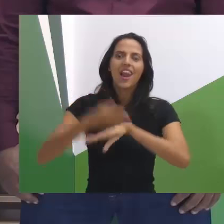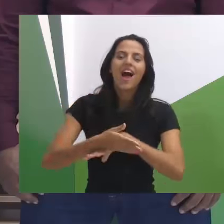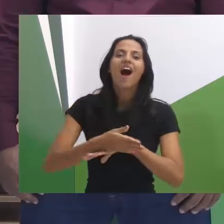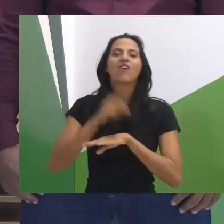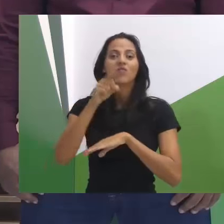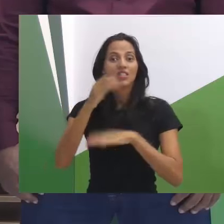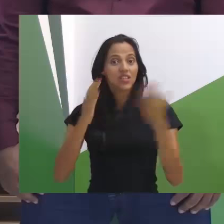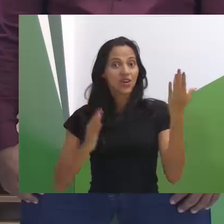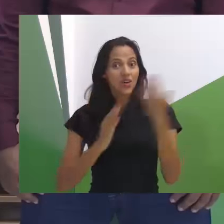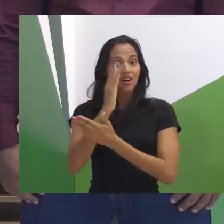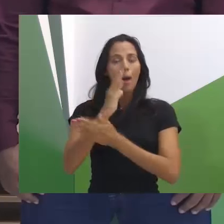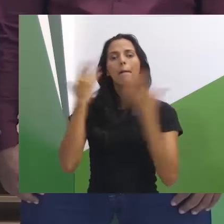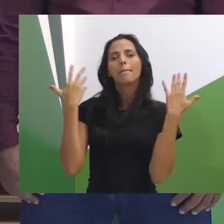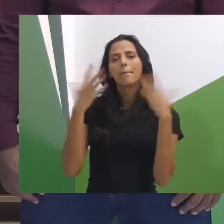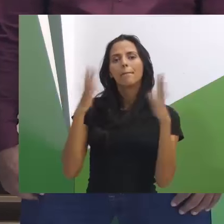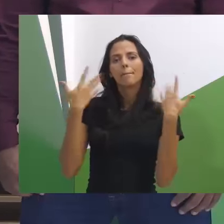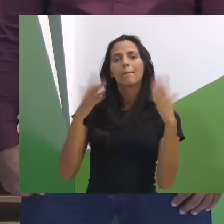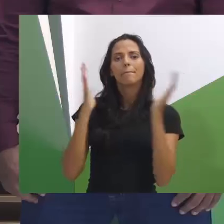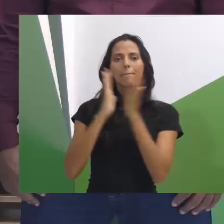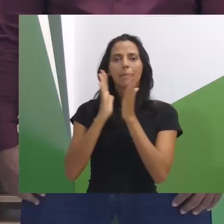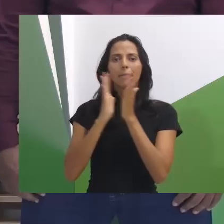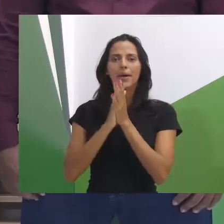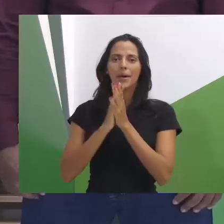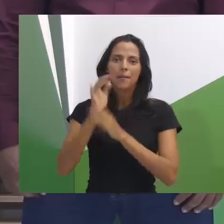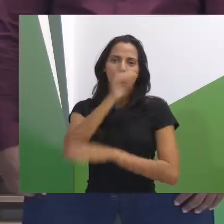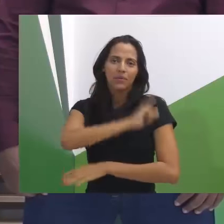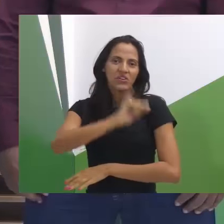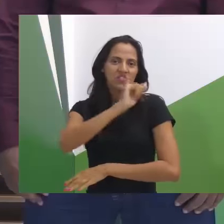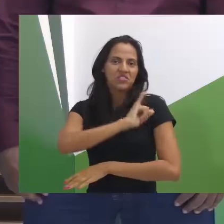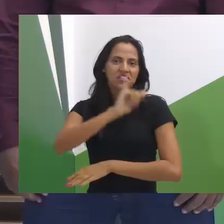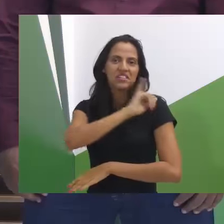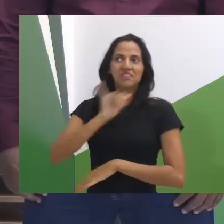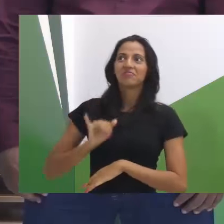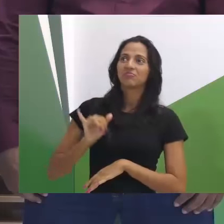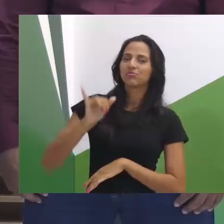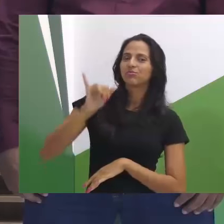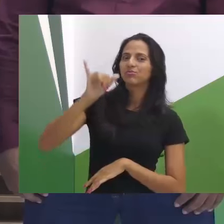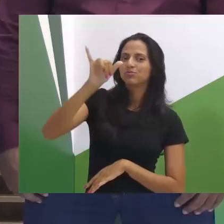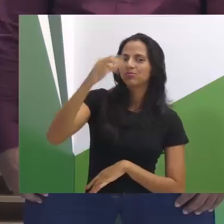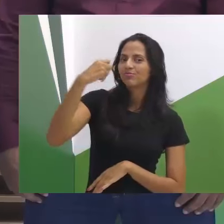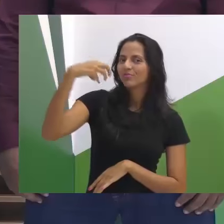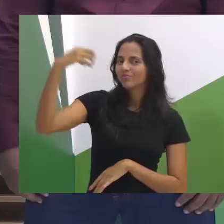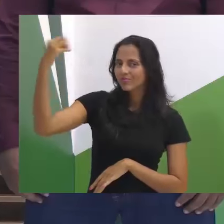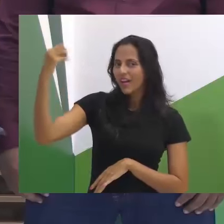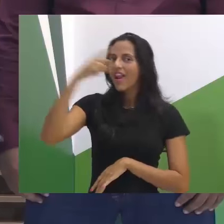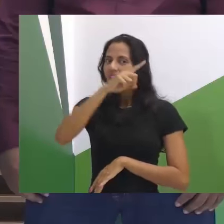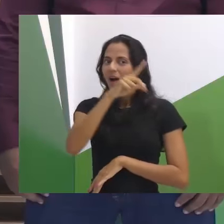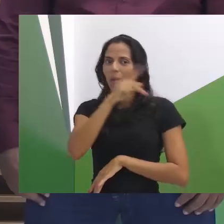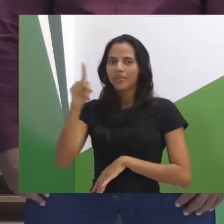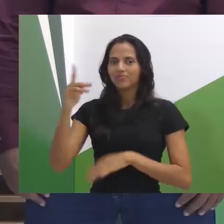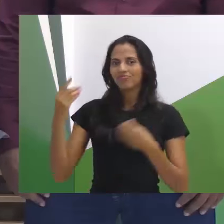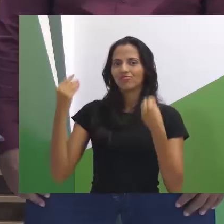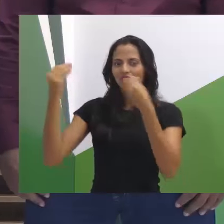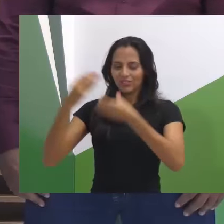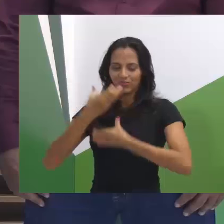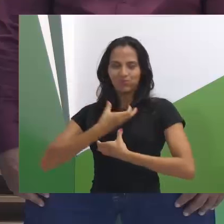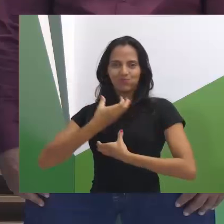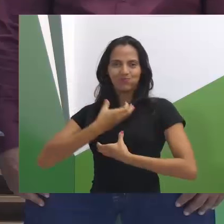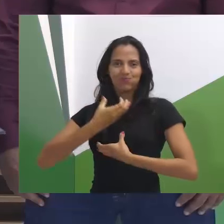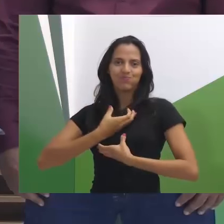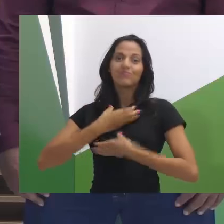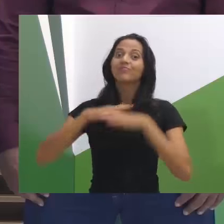conquista Quem sabe viajar para o Rio de Janeiro para receber a medalha das mãos do presidente E tudo mais E lembra os